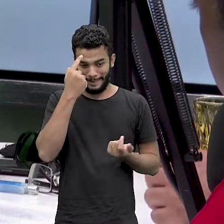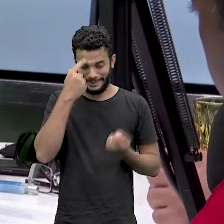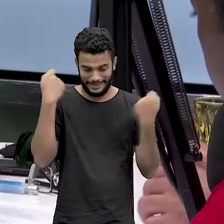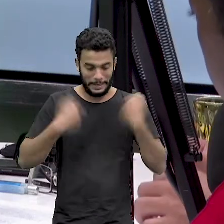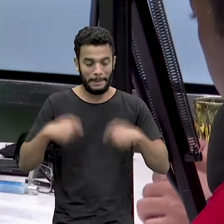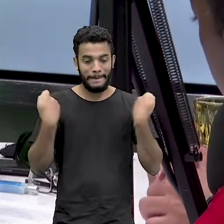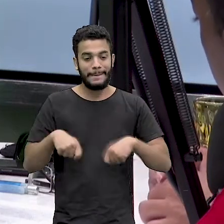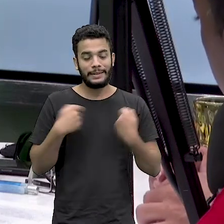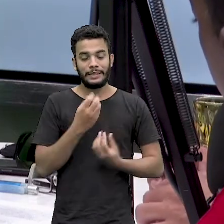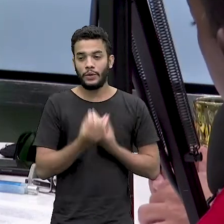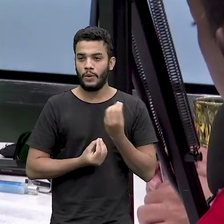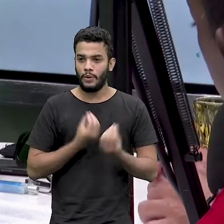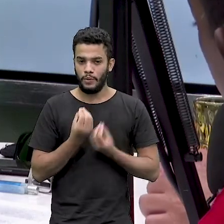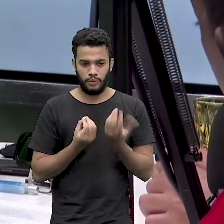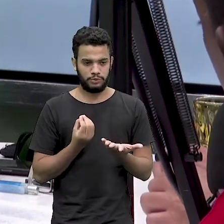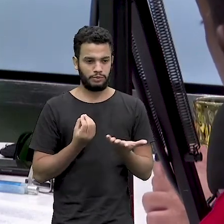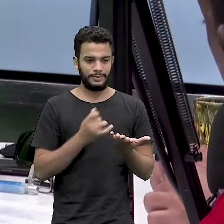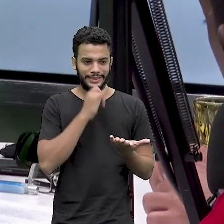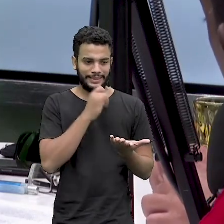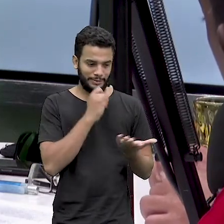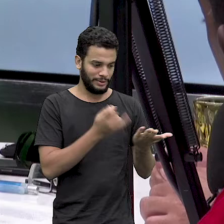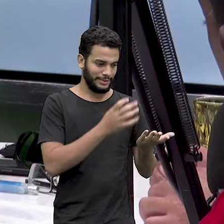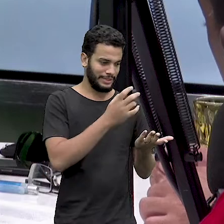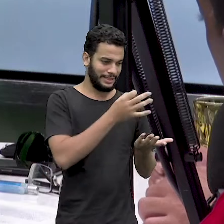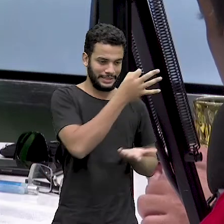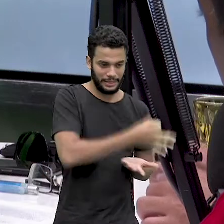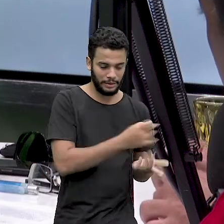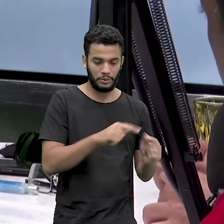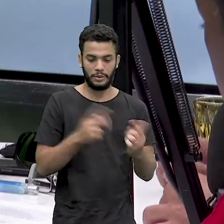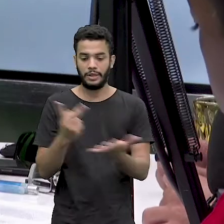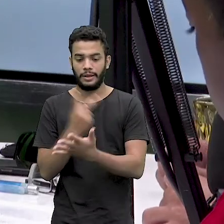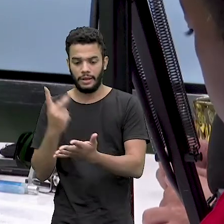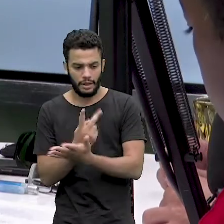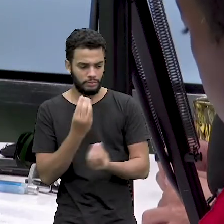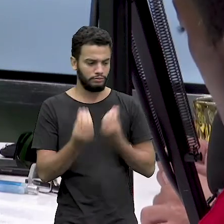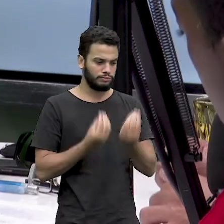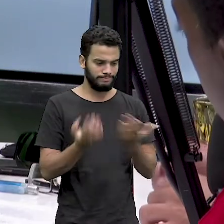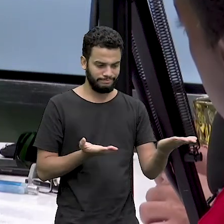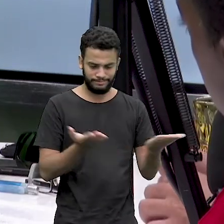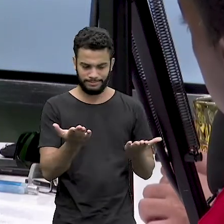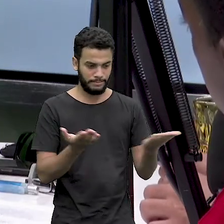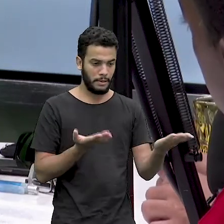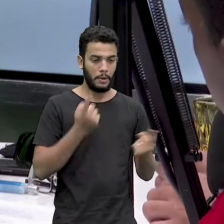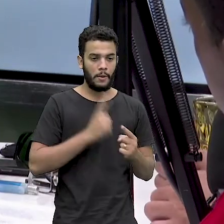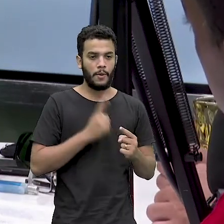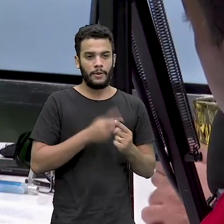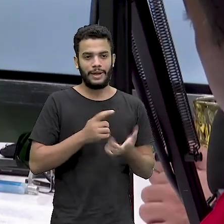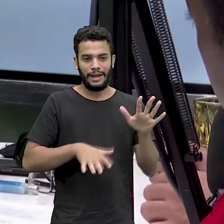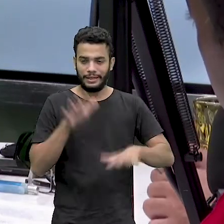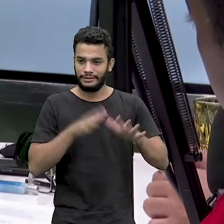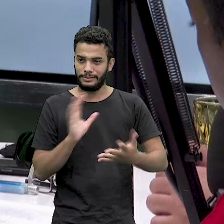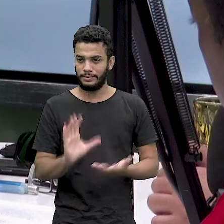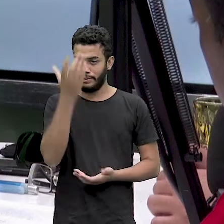bom, o que não é bom, né? Porque corre o risco de a gente perder a conexão com